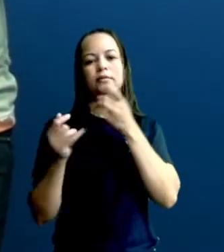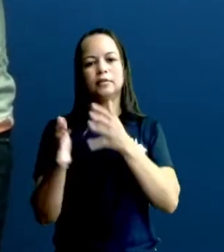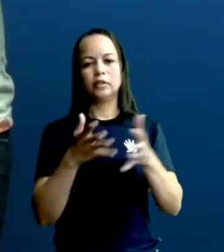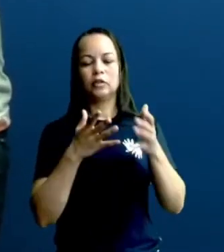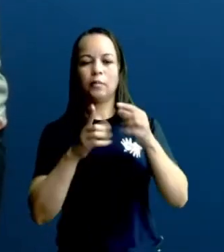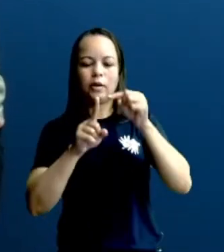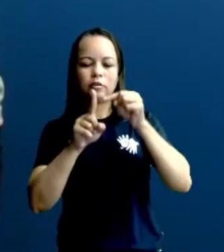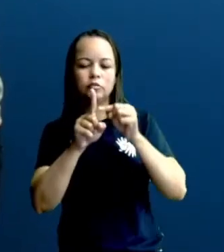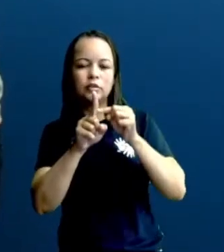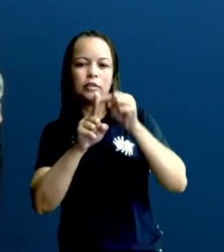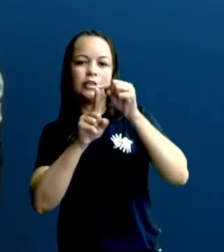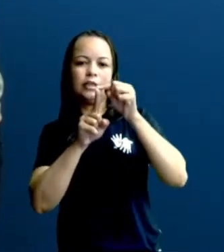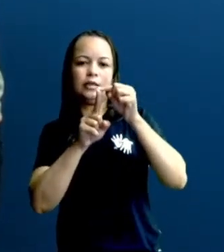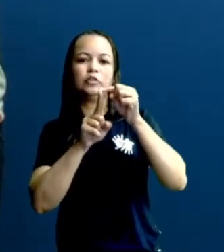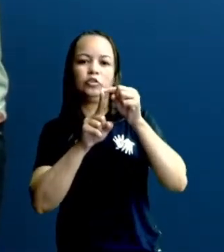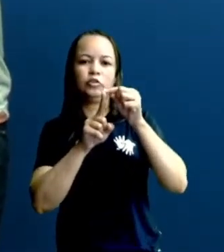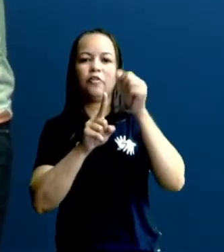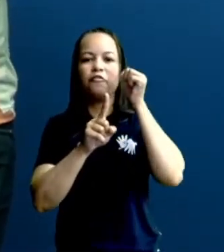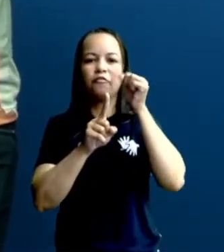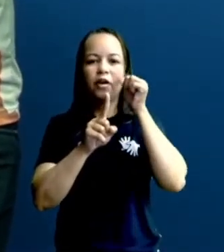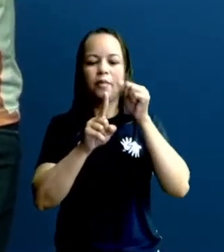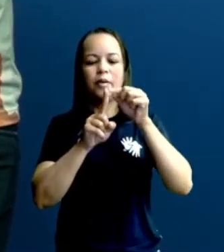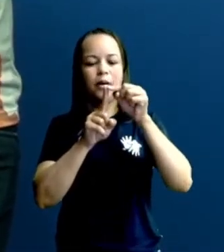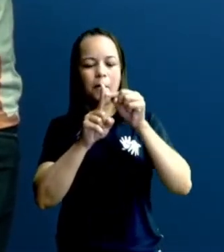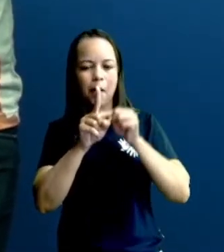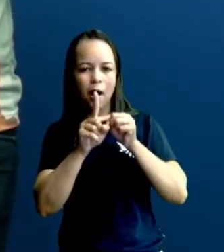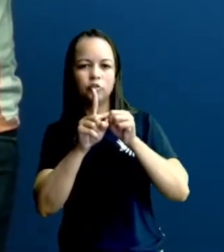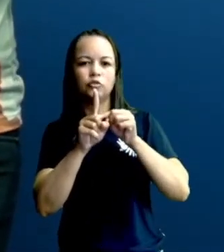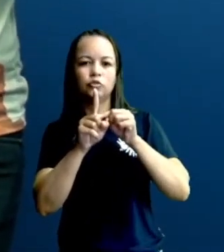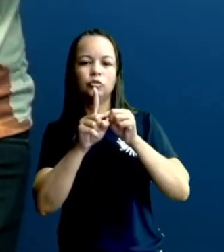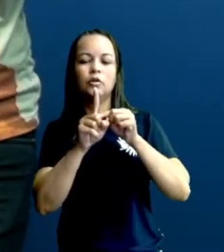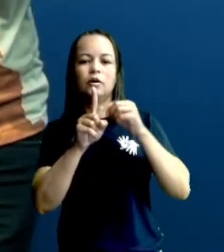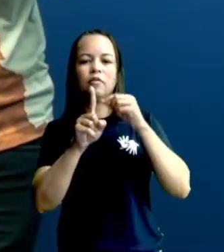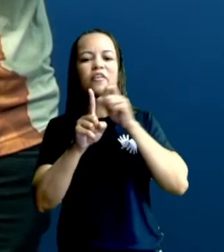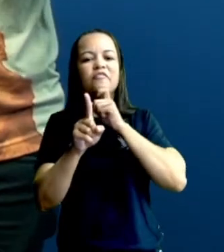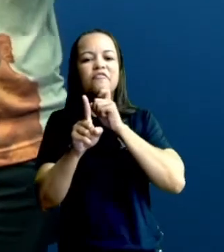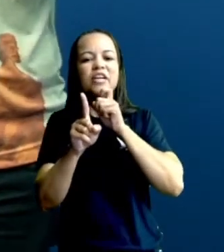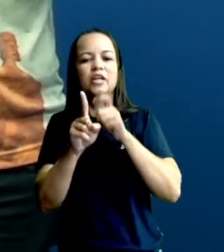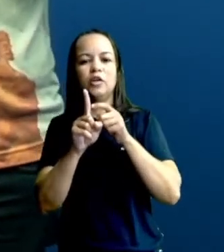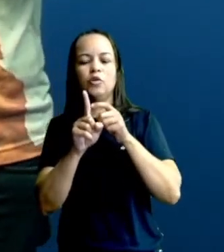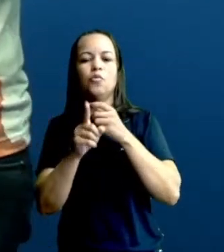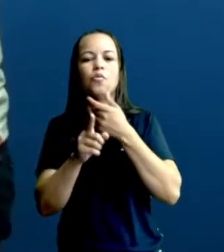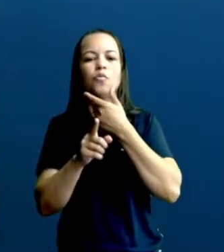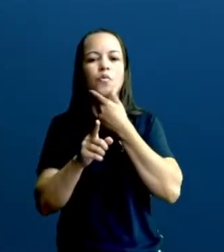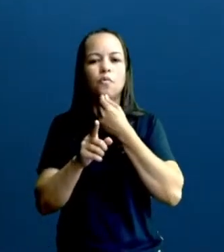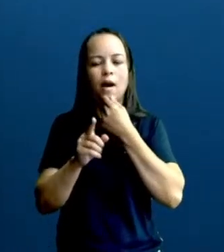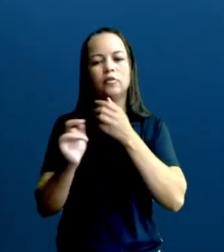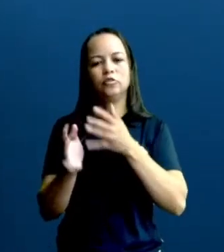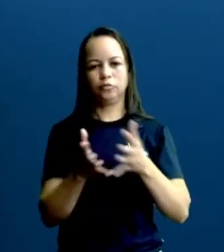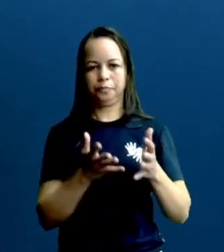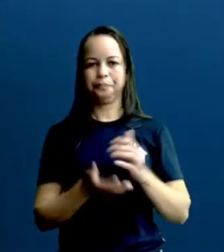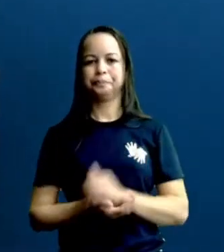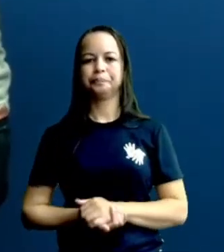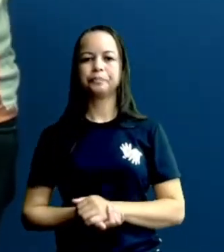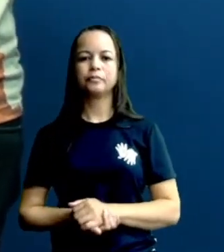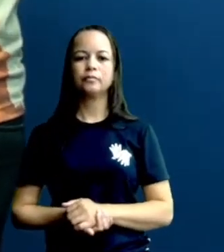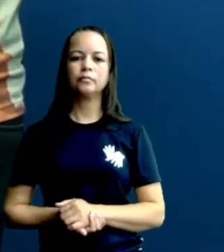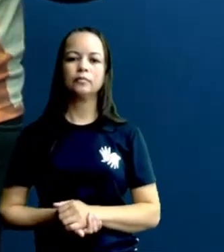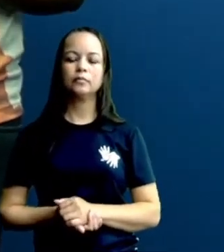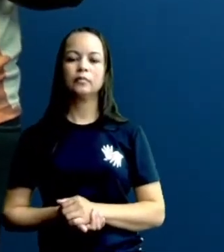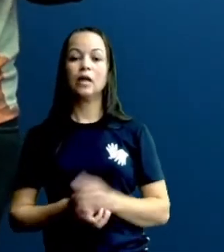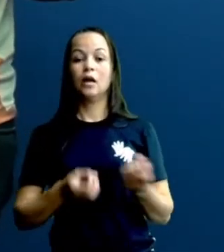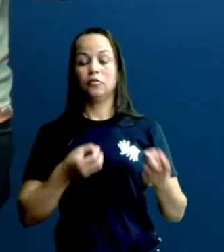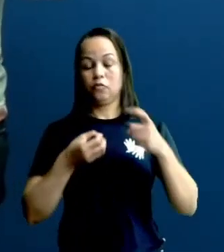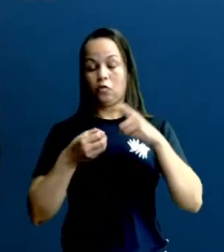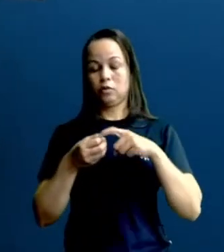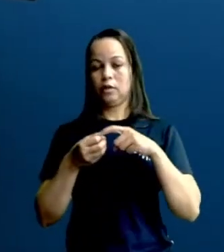mais abaixo do solo, enterrados, nascerão jacarés machos, porque terão temperatura mais fria. Mas voltando